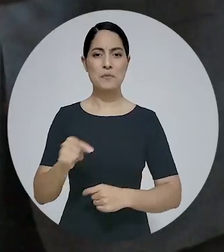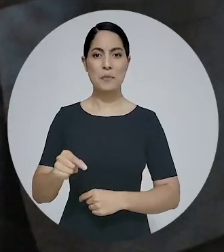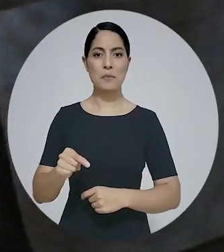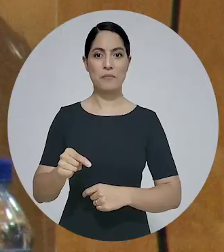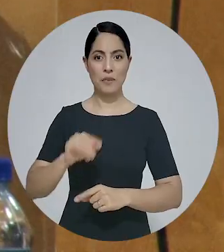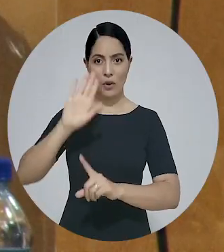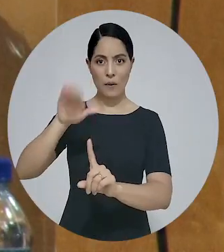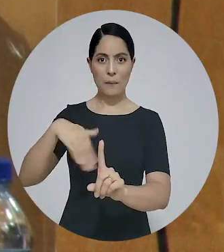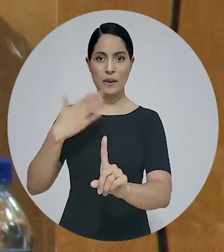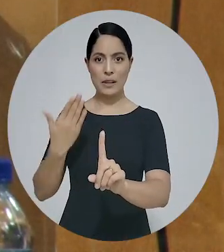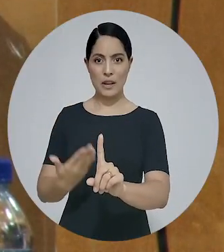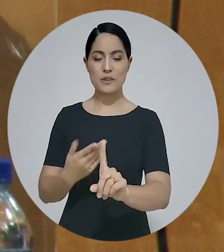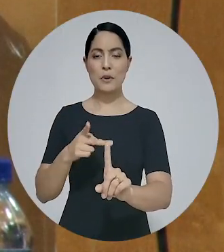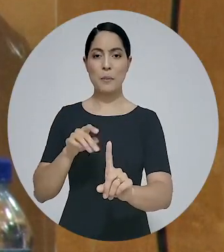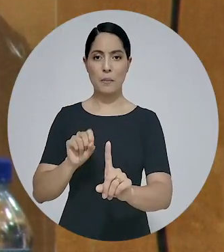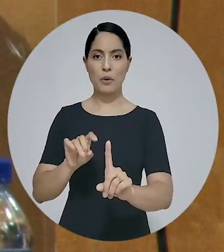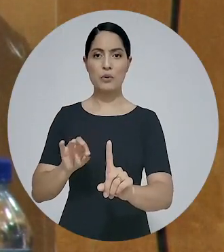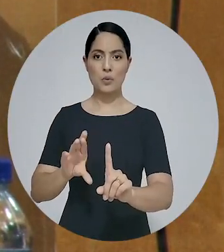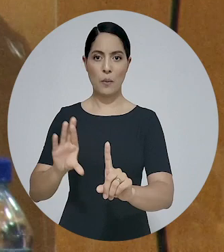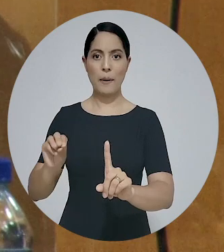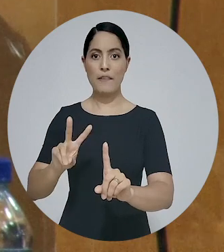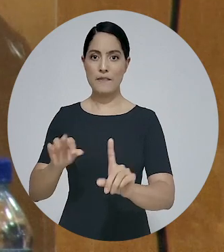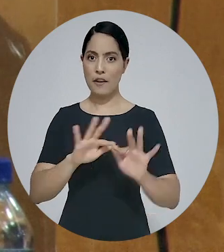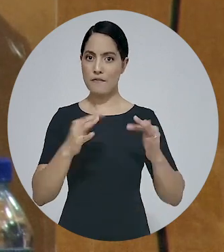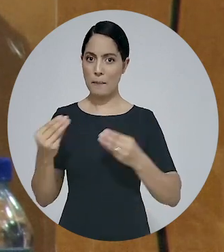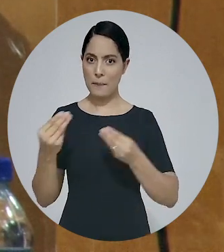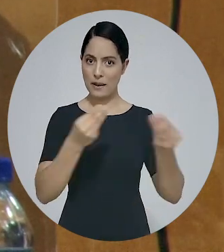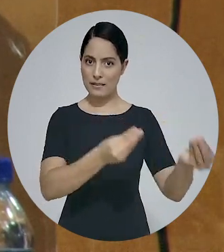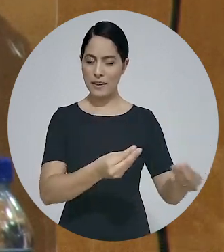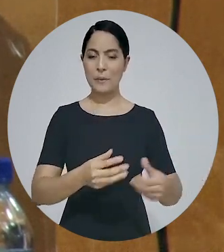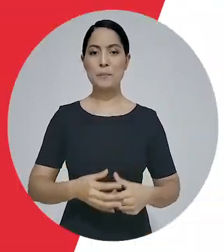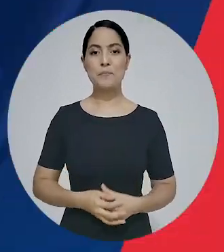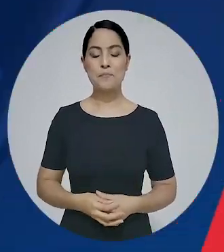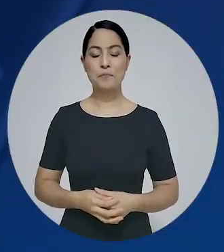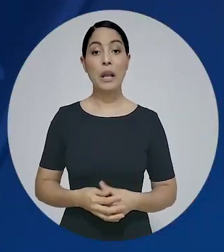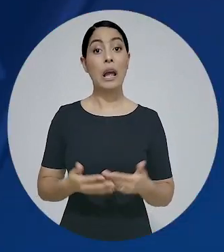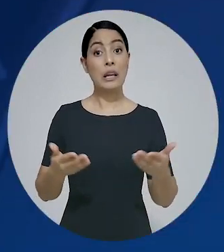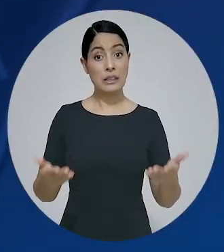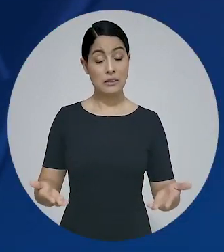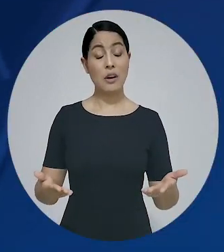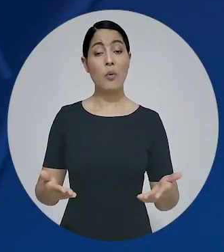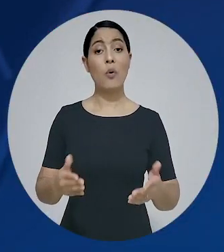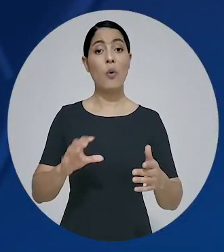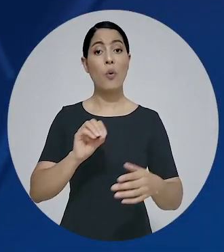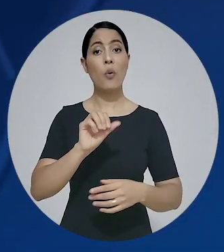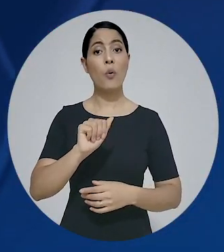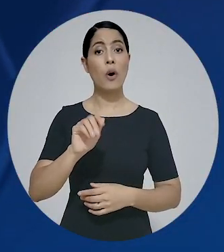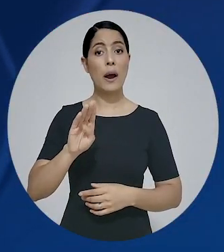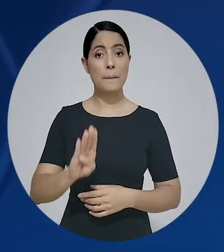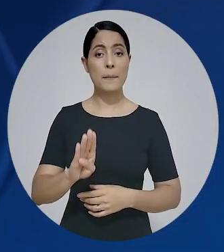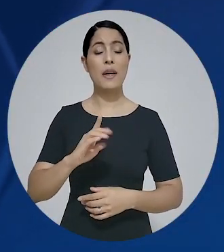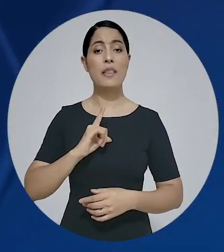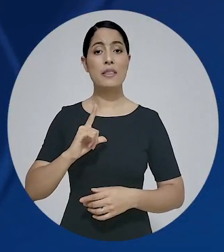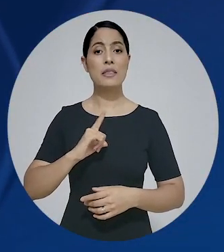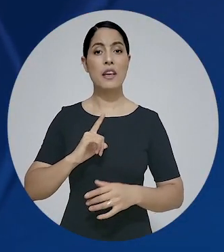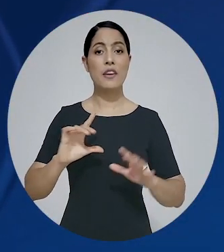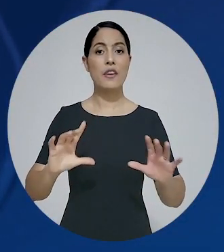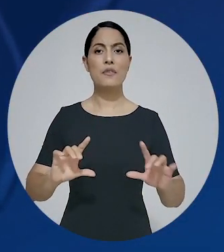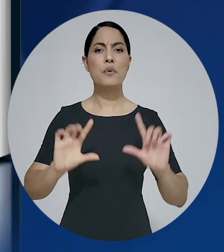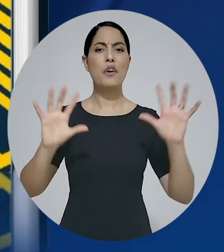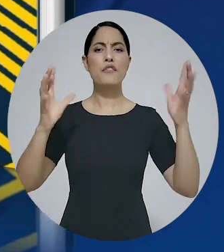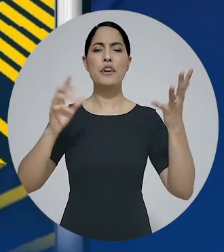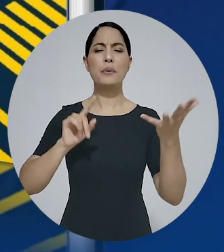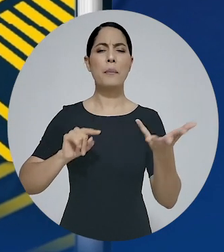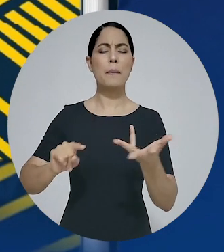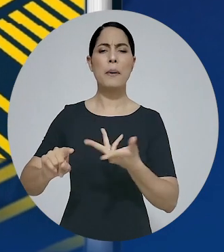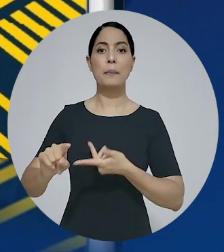diploma de homenagem póstuma, que será entregue à sua família. A OAB Editora tem novidade. No dia 24